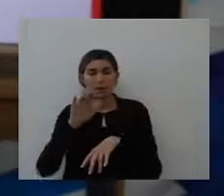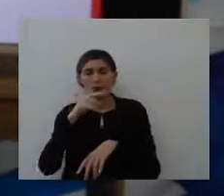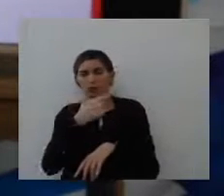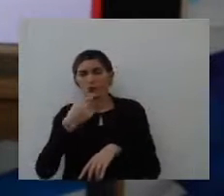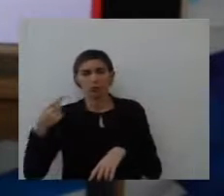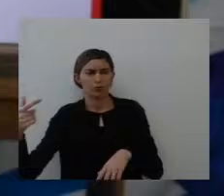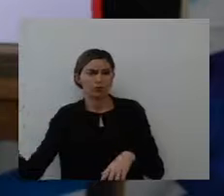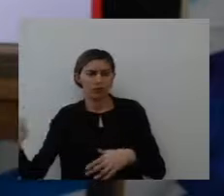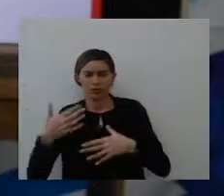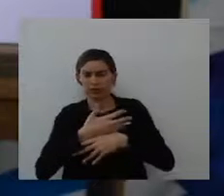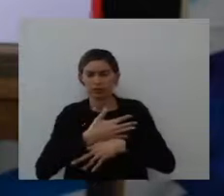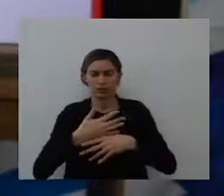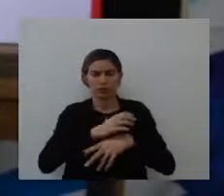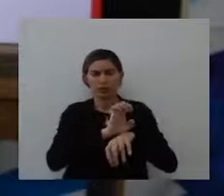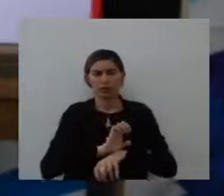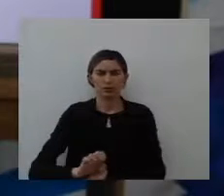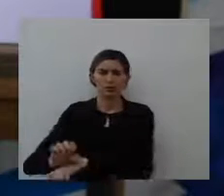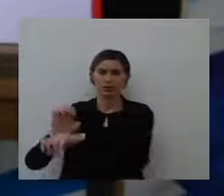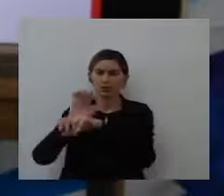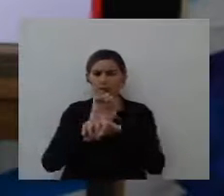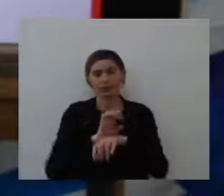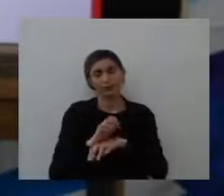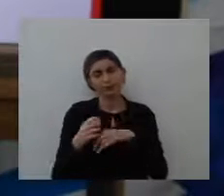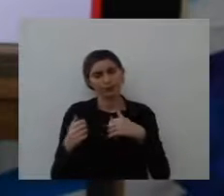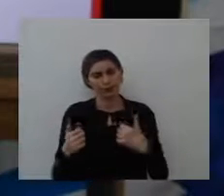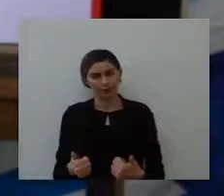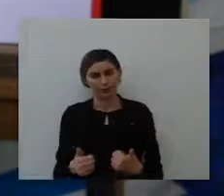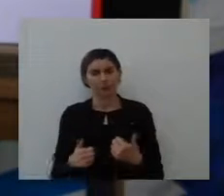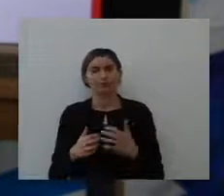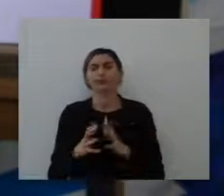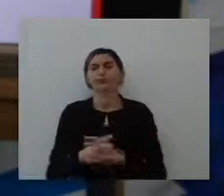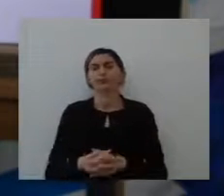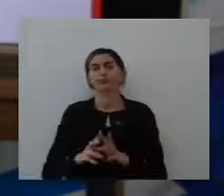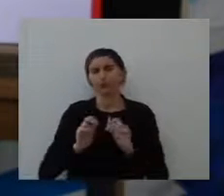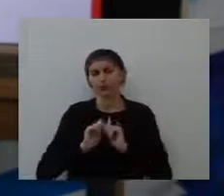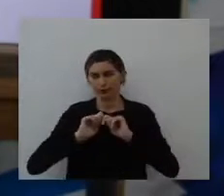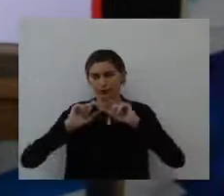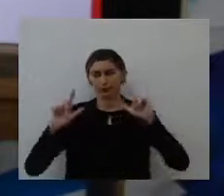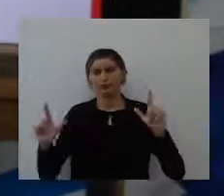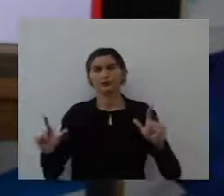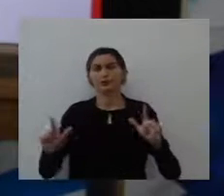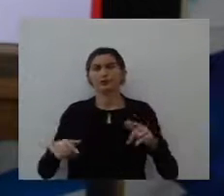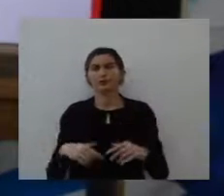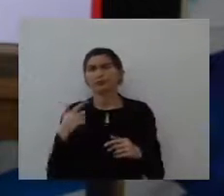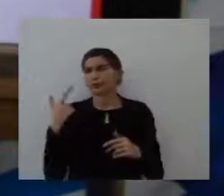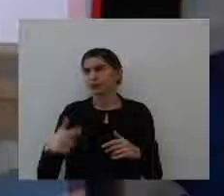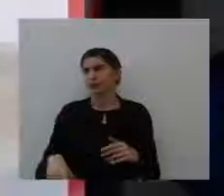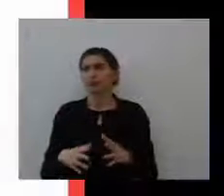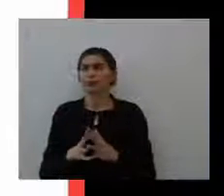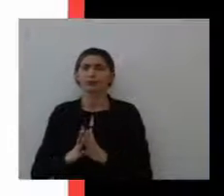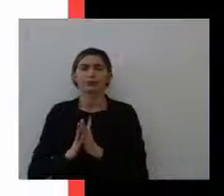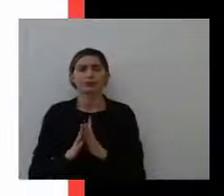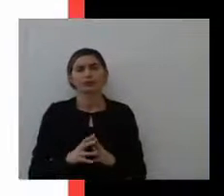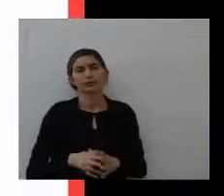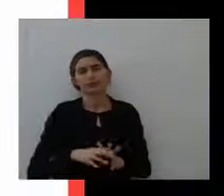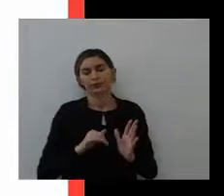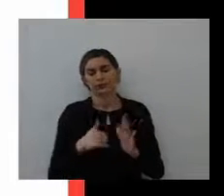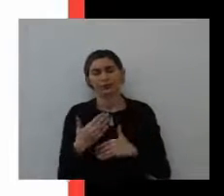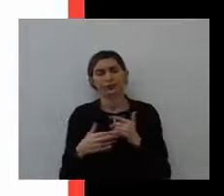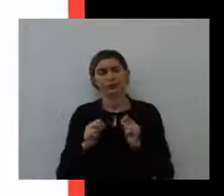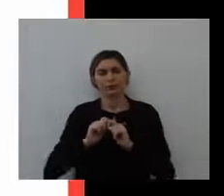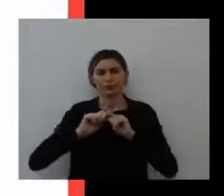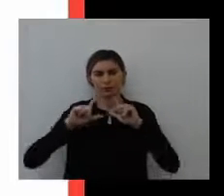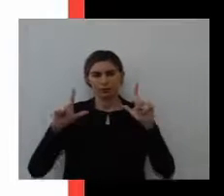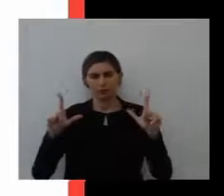200 cidades-estados. Tá bem? Então, por favor, amplia mais uma vez esse próximo